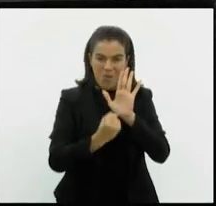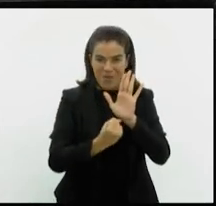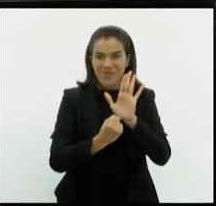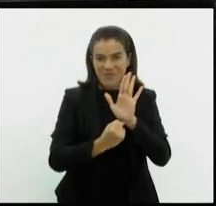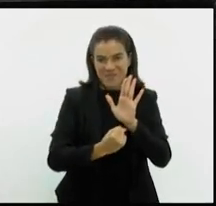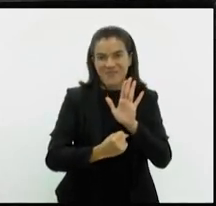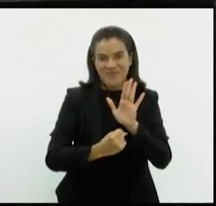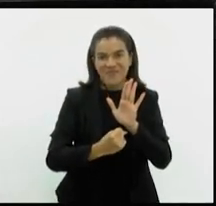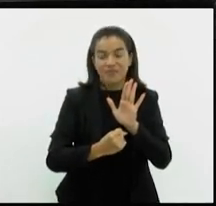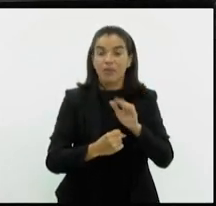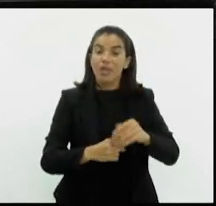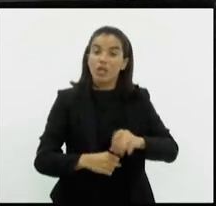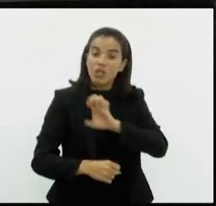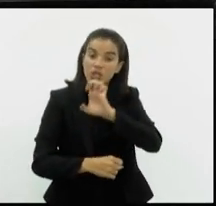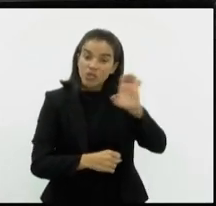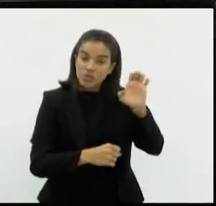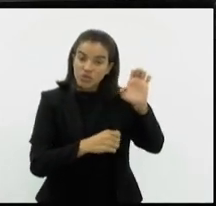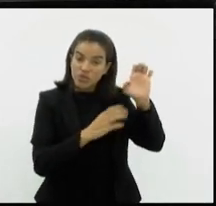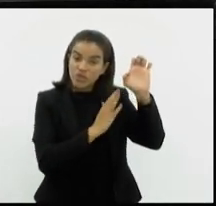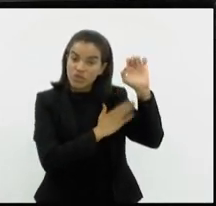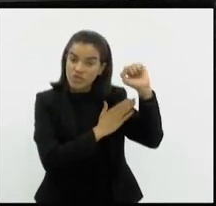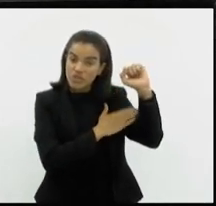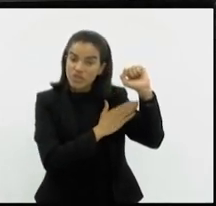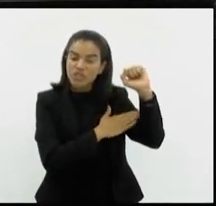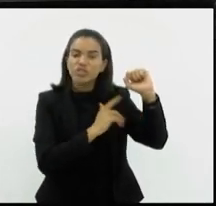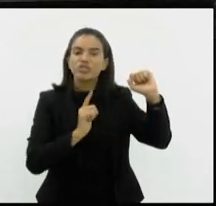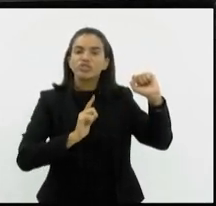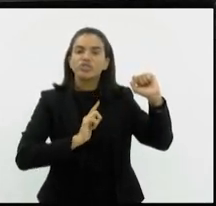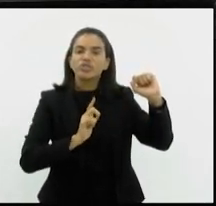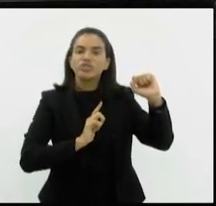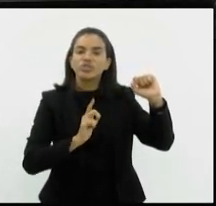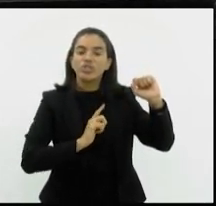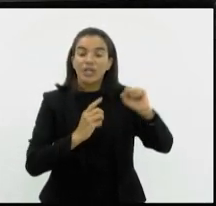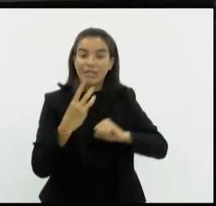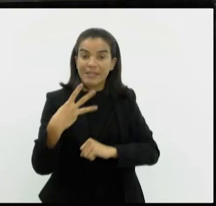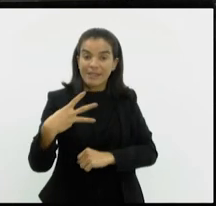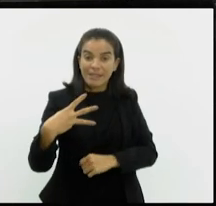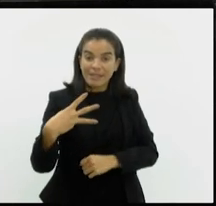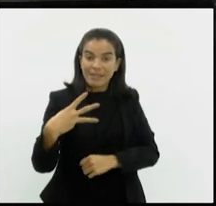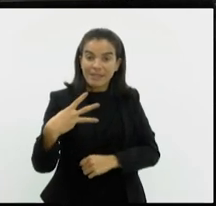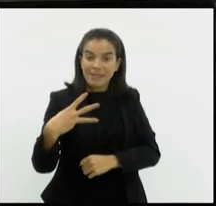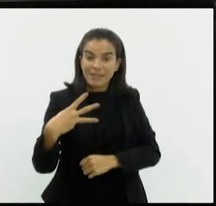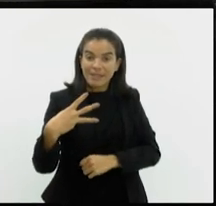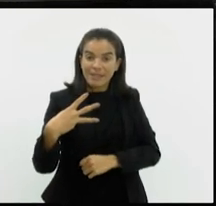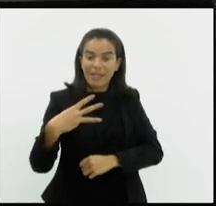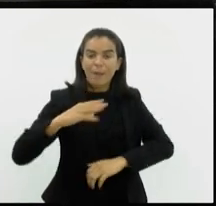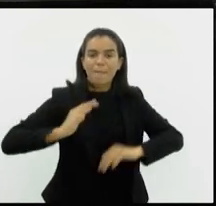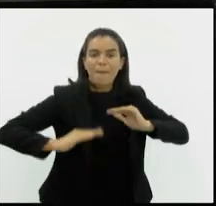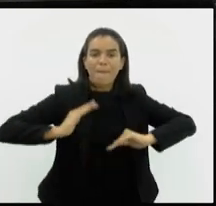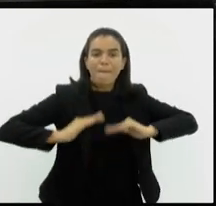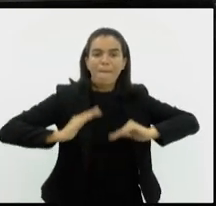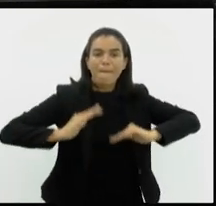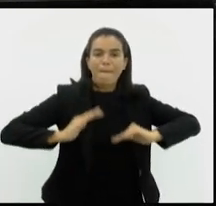Flamengo no braço esquerdo ele tinha três atabaques